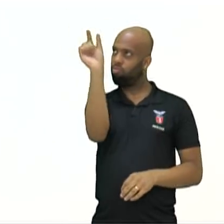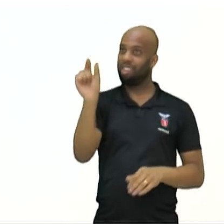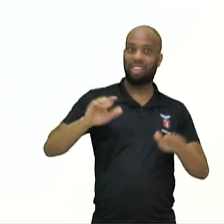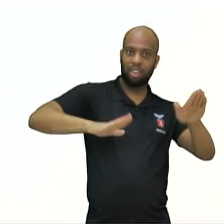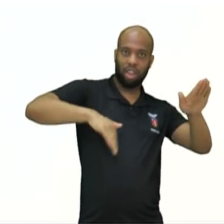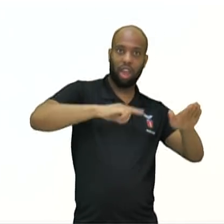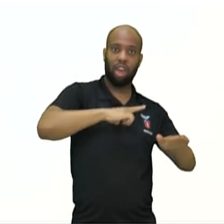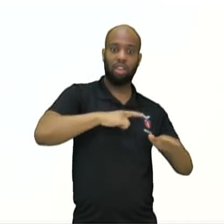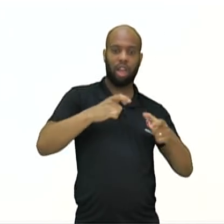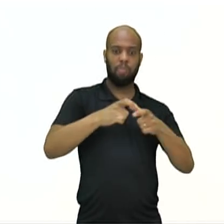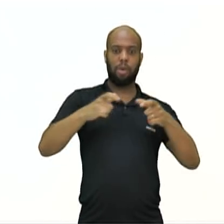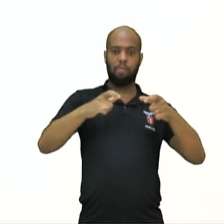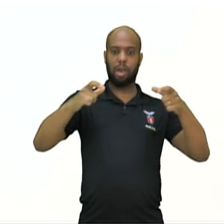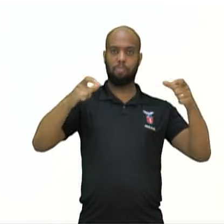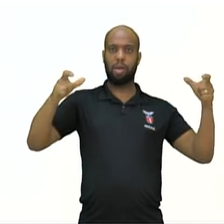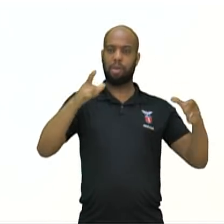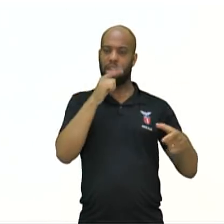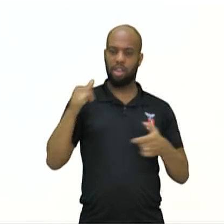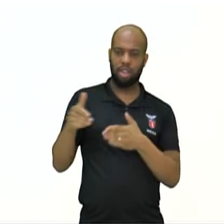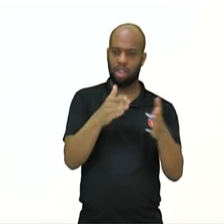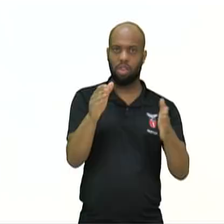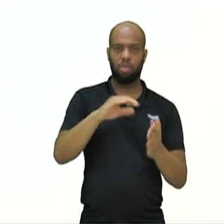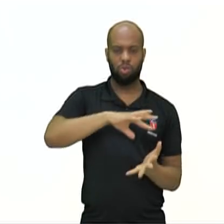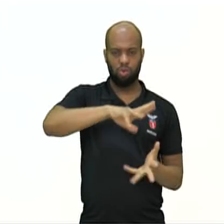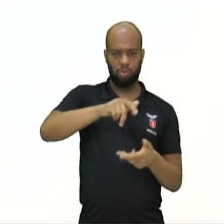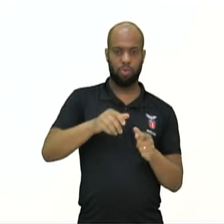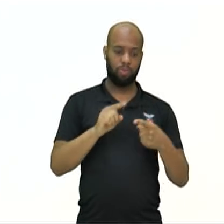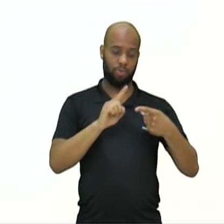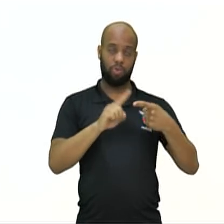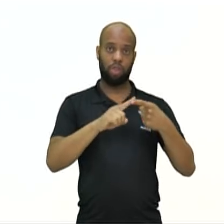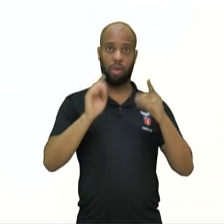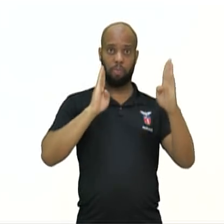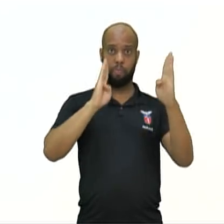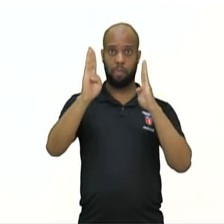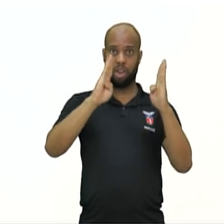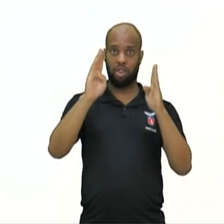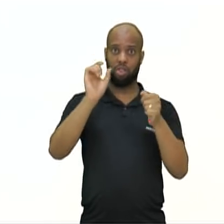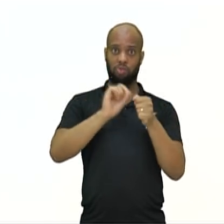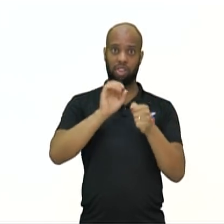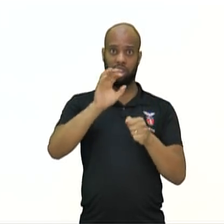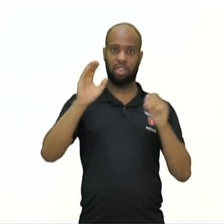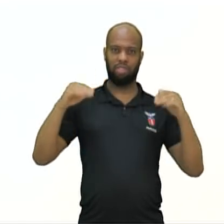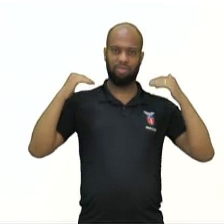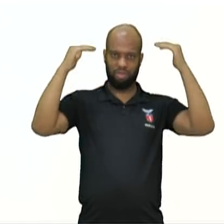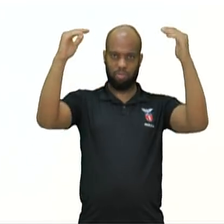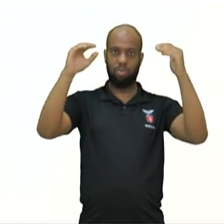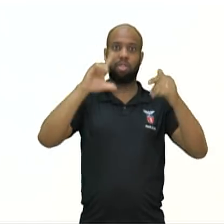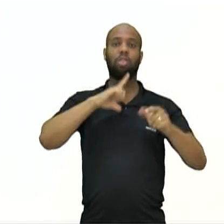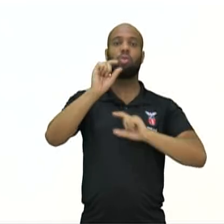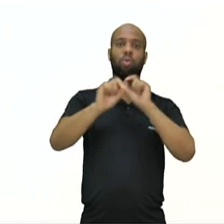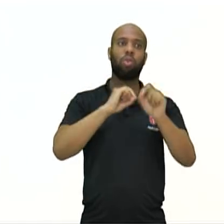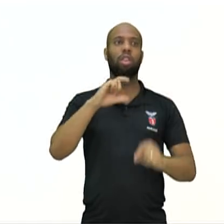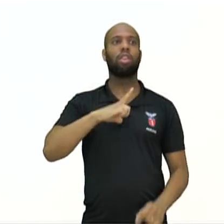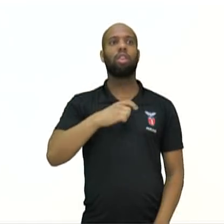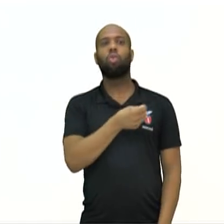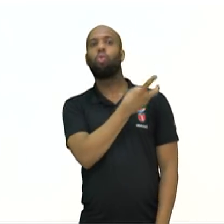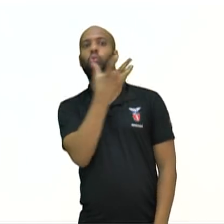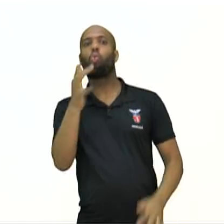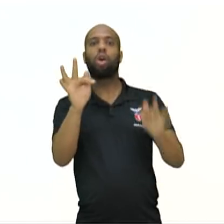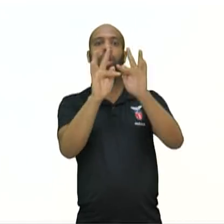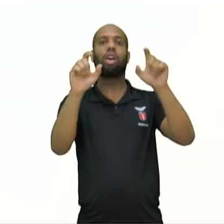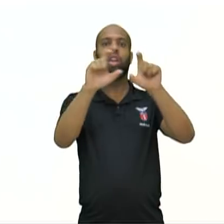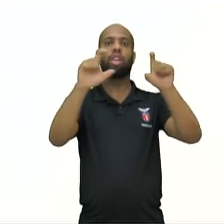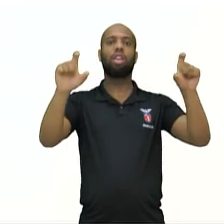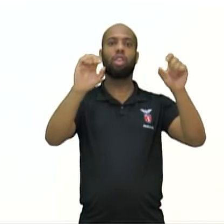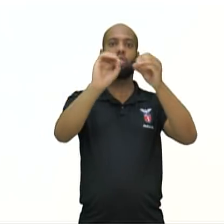maior número de rios do mundo. A. O período que constitui a linha fina acima é formado por quantas